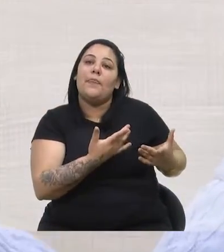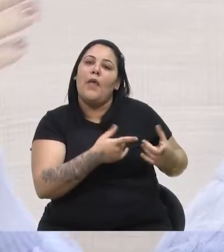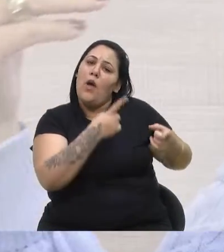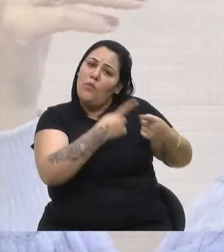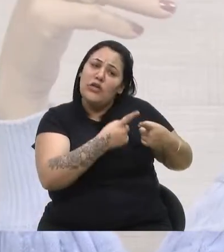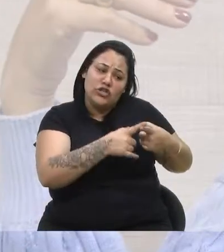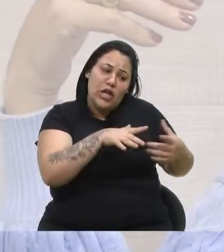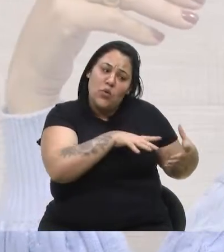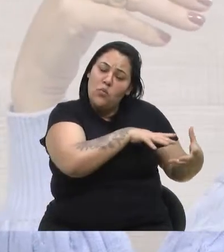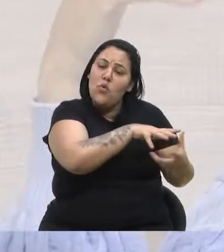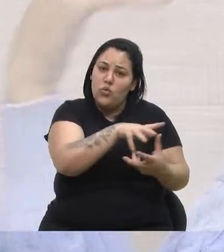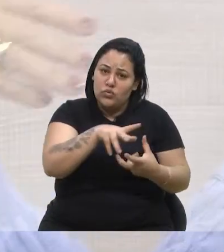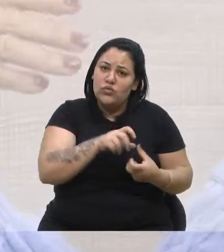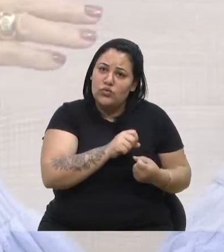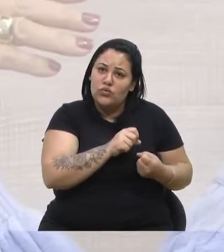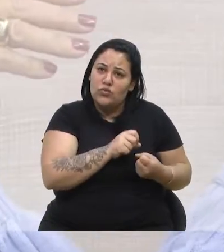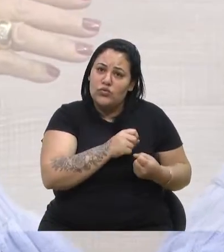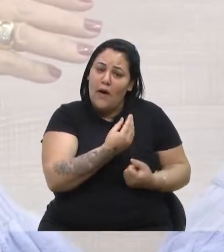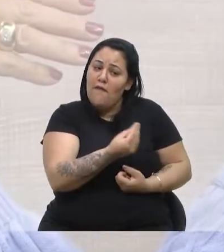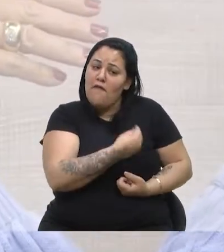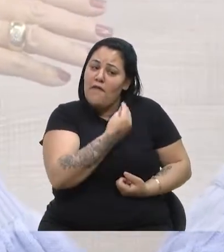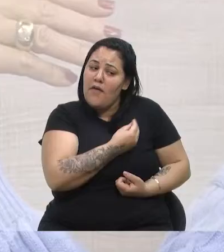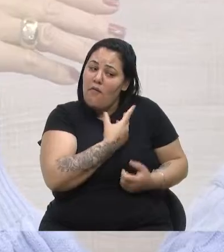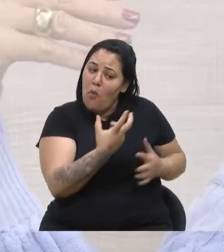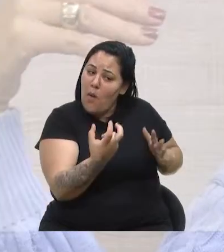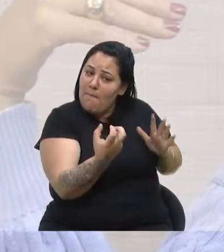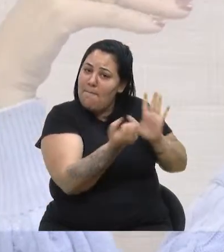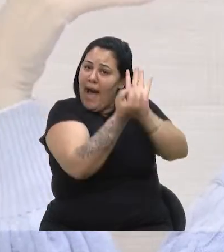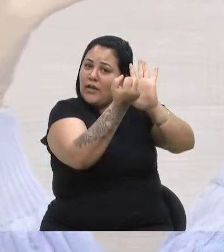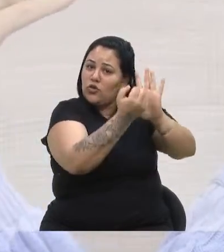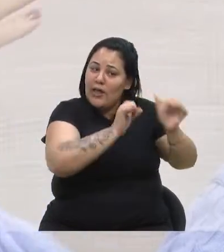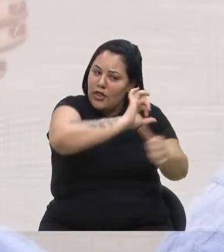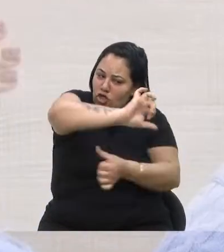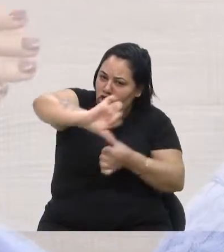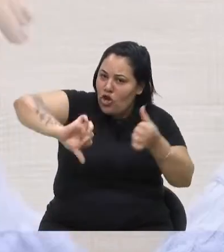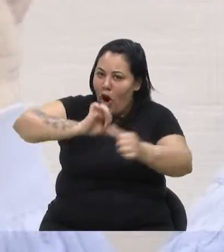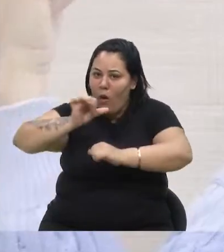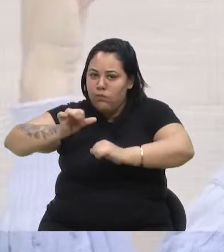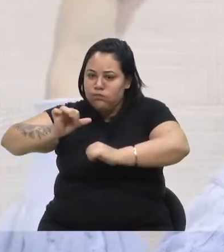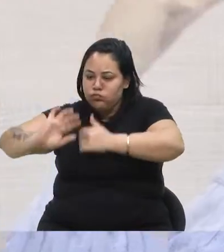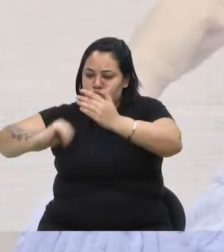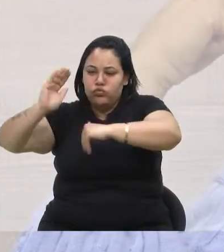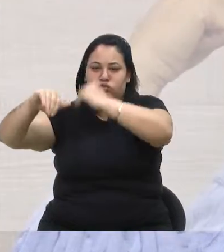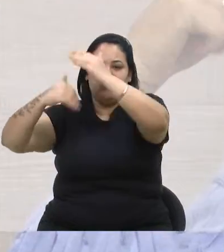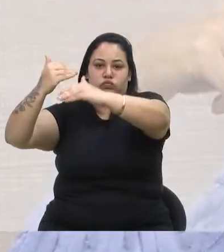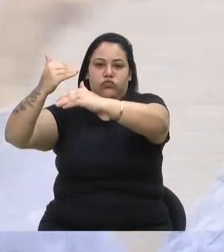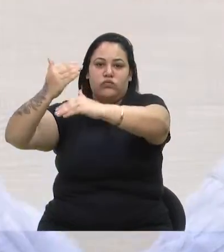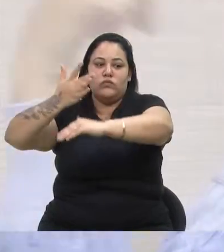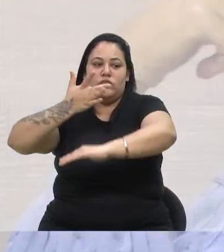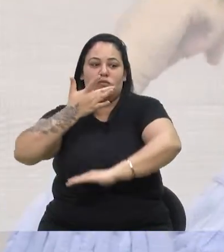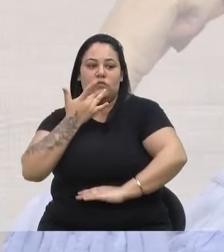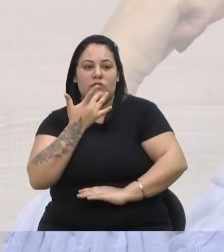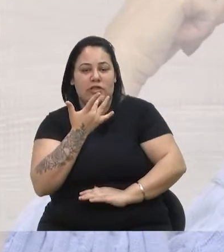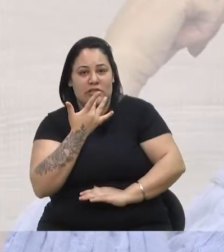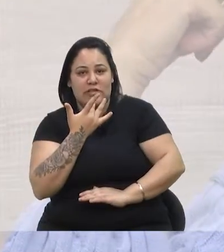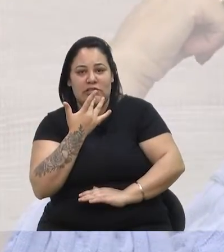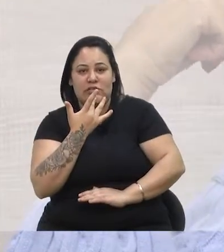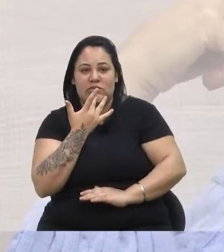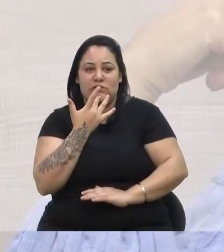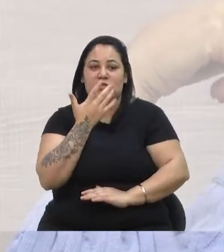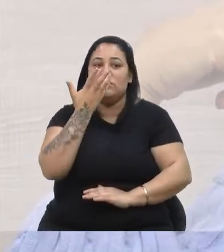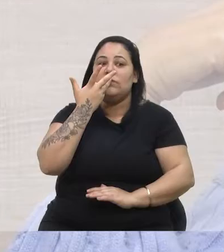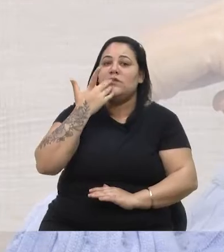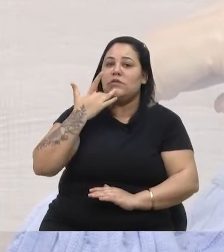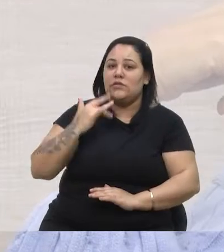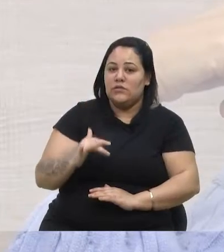quê? Porque a gente está no mundo globalizado, vive o impacto da globalização, dessa facilidade.